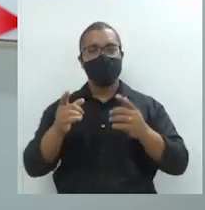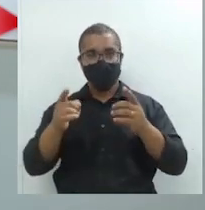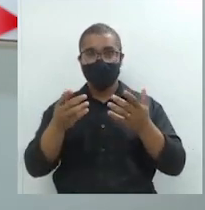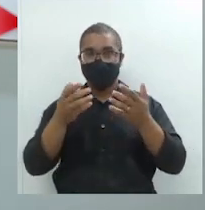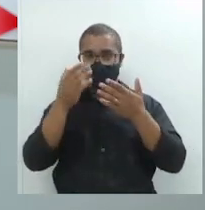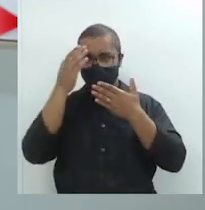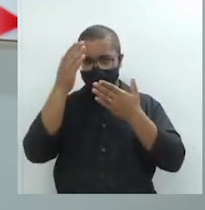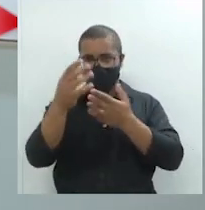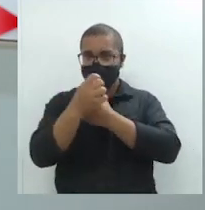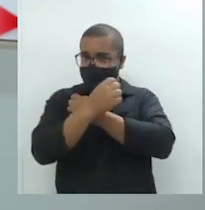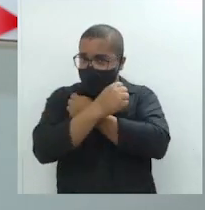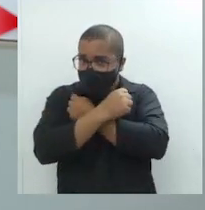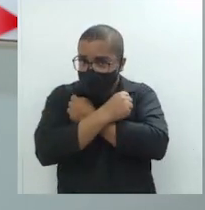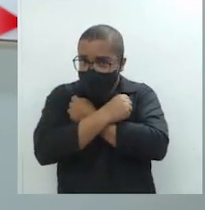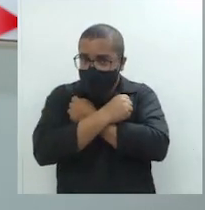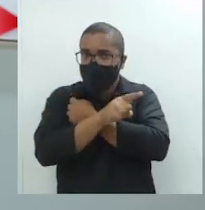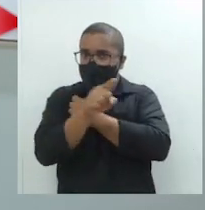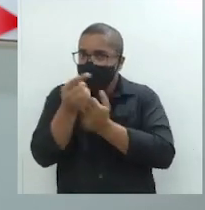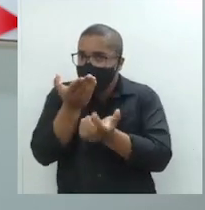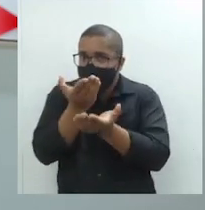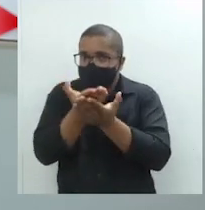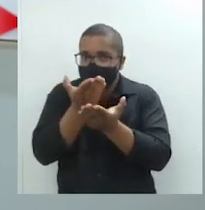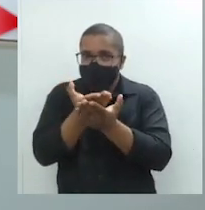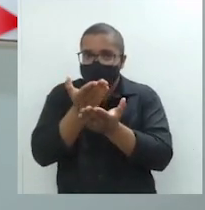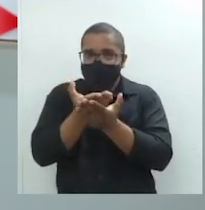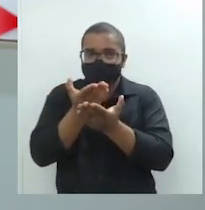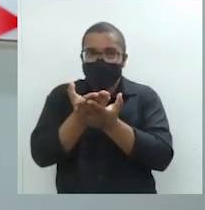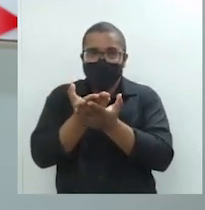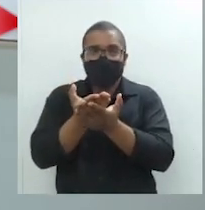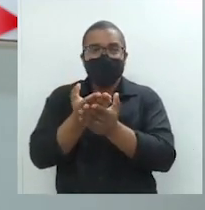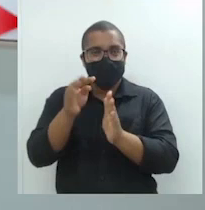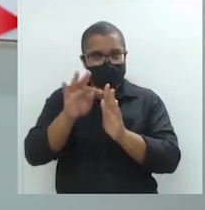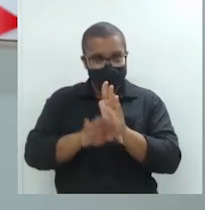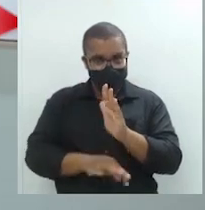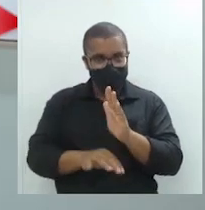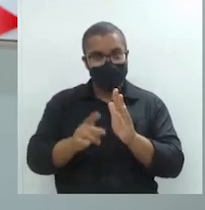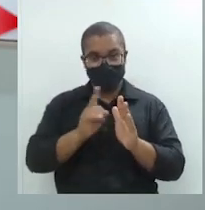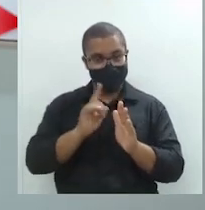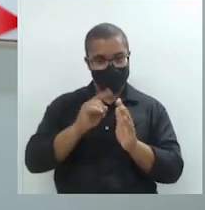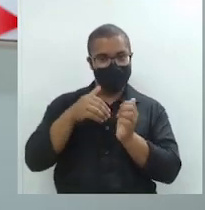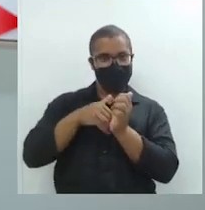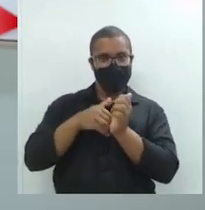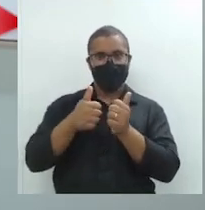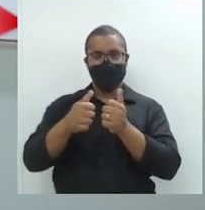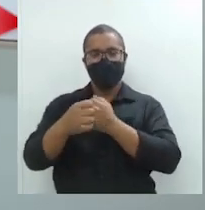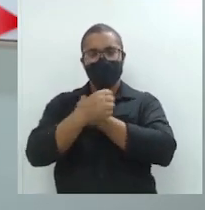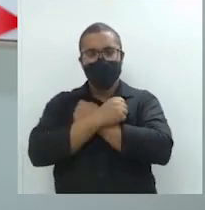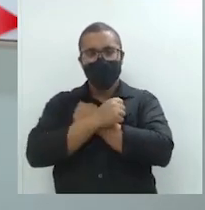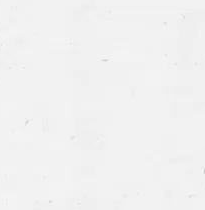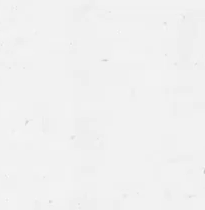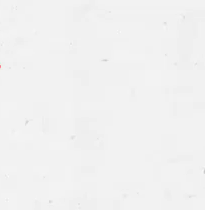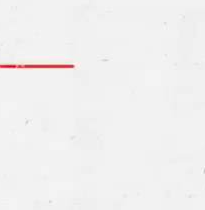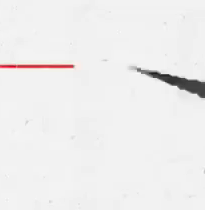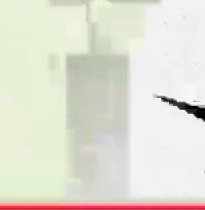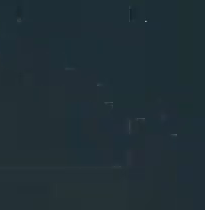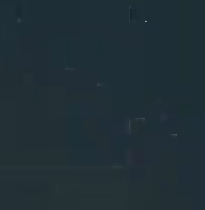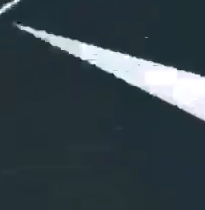a todos vocês. E estudem o não dito do texto, tá certo? Um forte abraço, professor Robson.